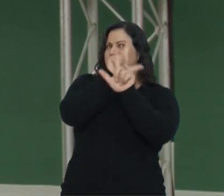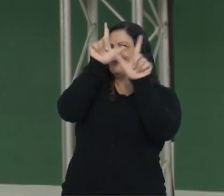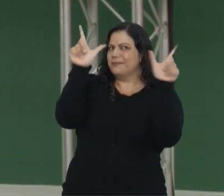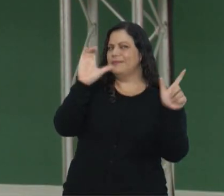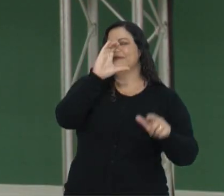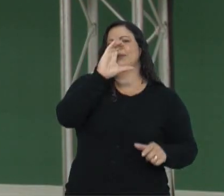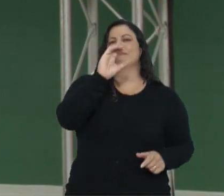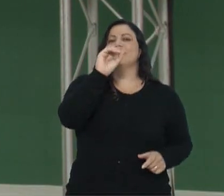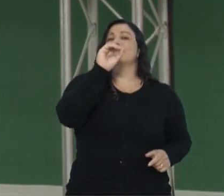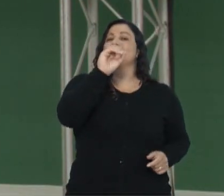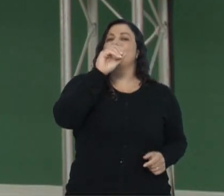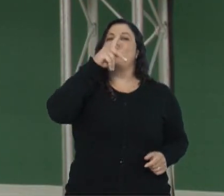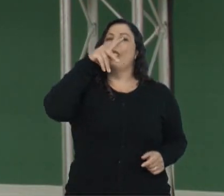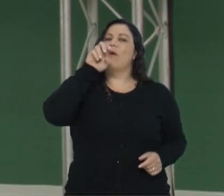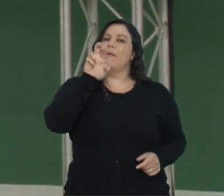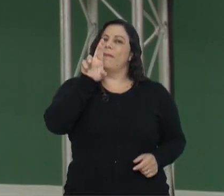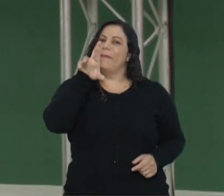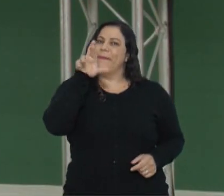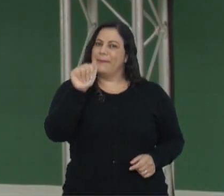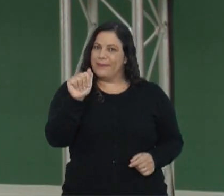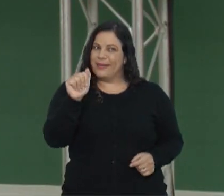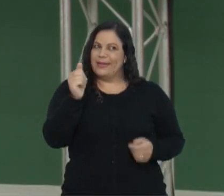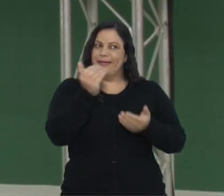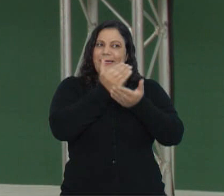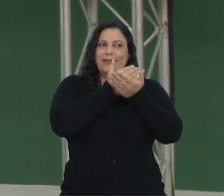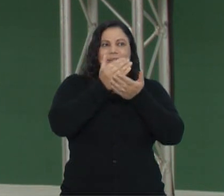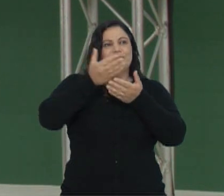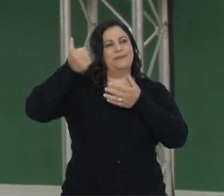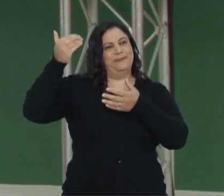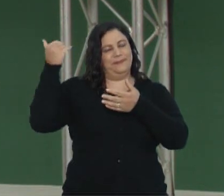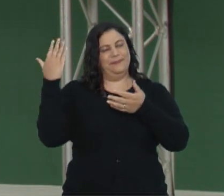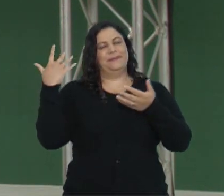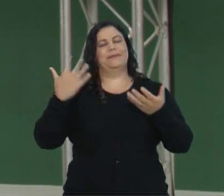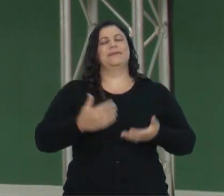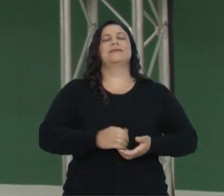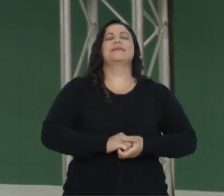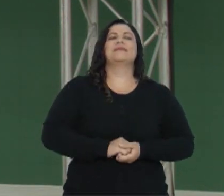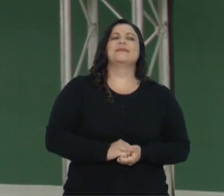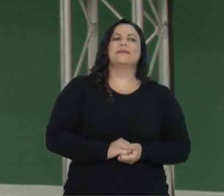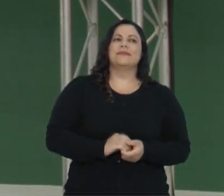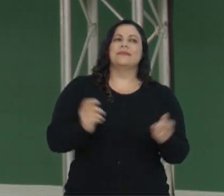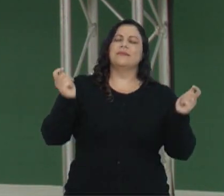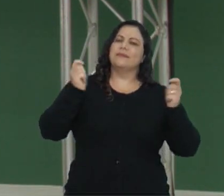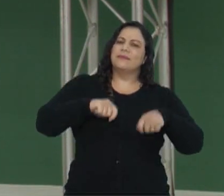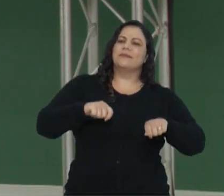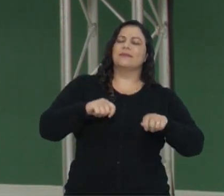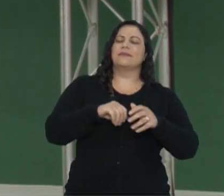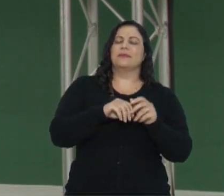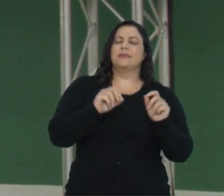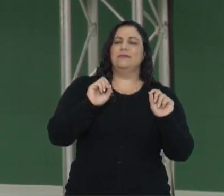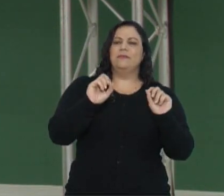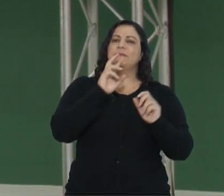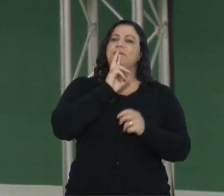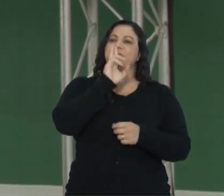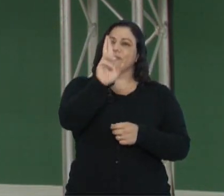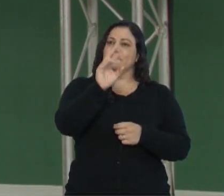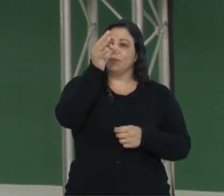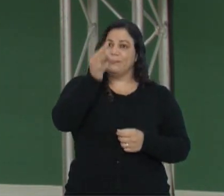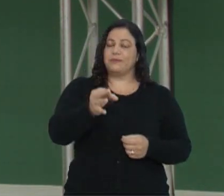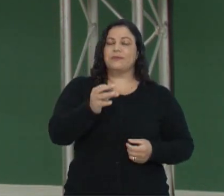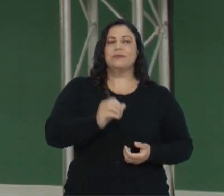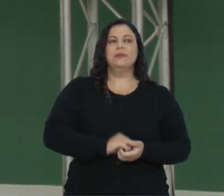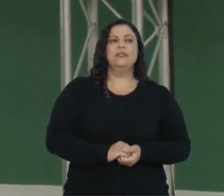lá em 1607. Então, a resposta correta é a ópera. Tivemos o oratório também, mas é a ópera. Agora você